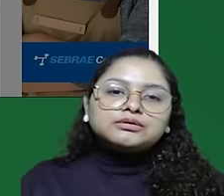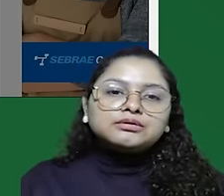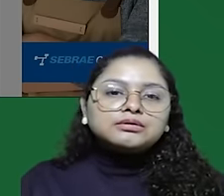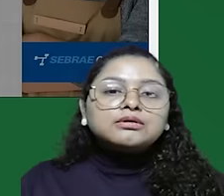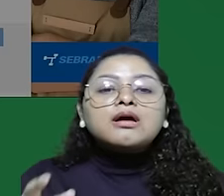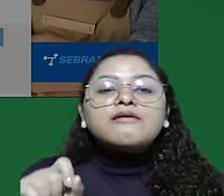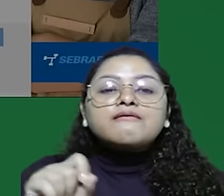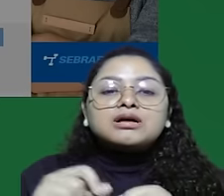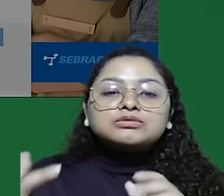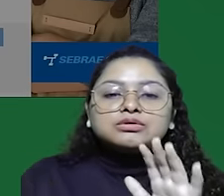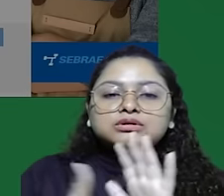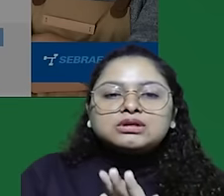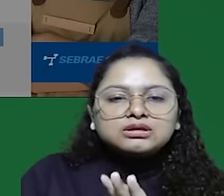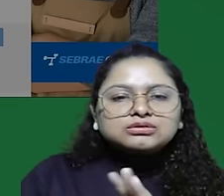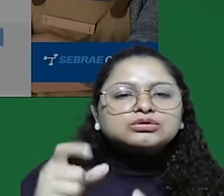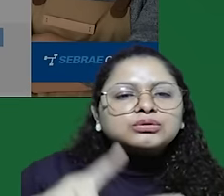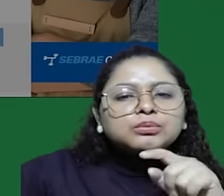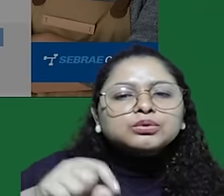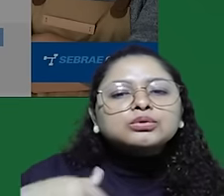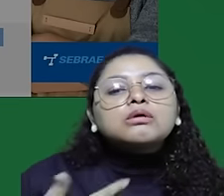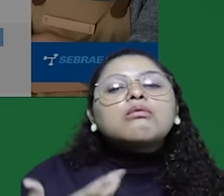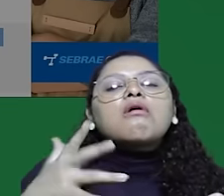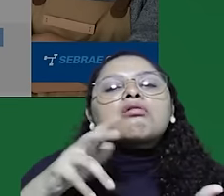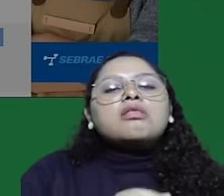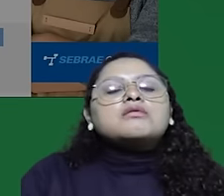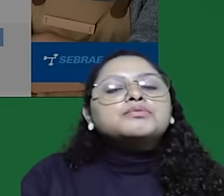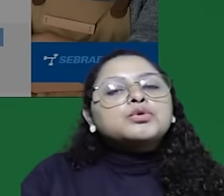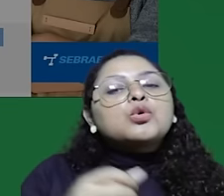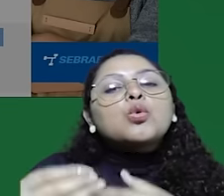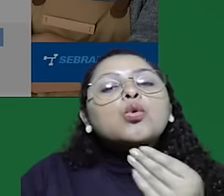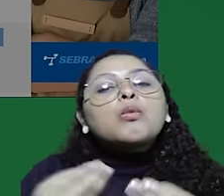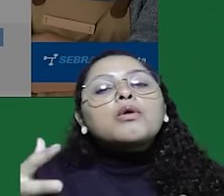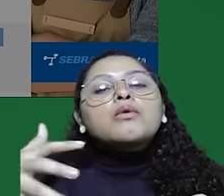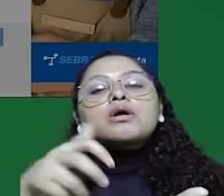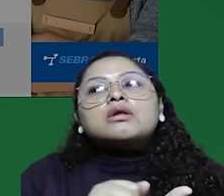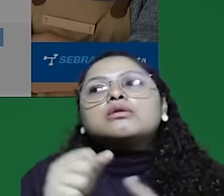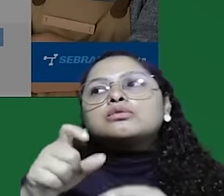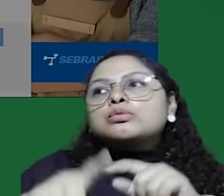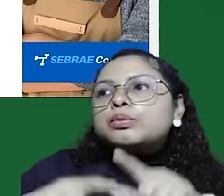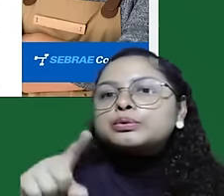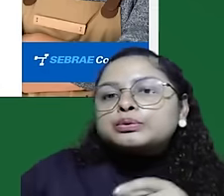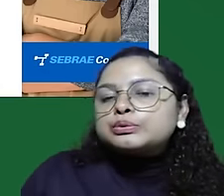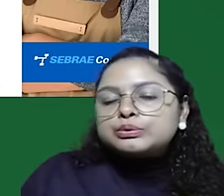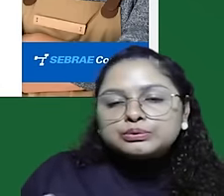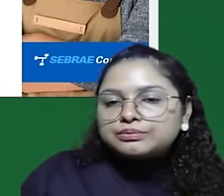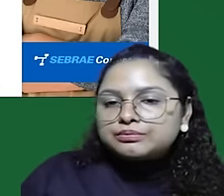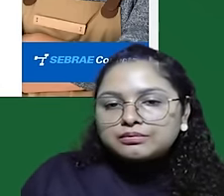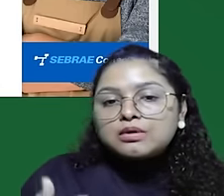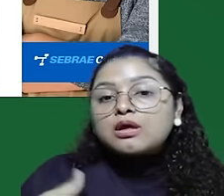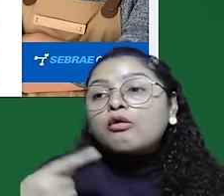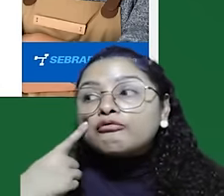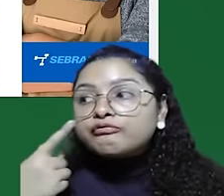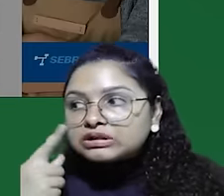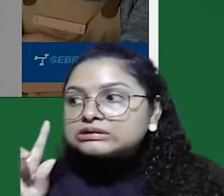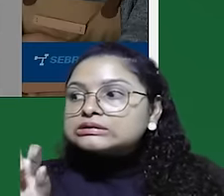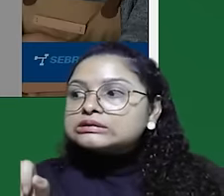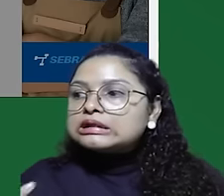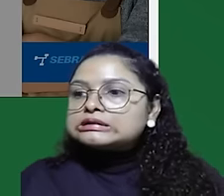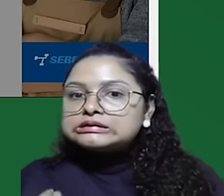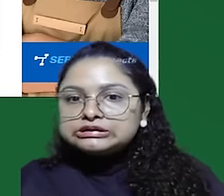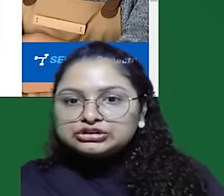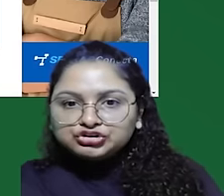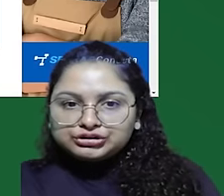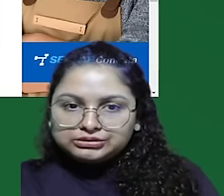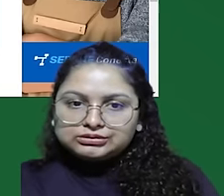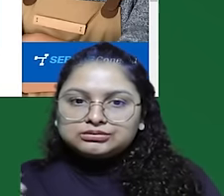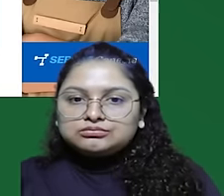cadastros que produto que eu cadastro Como que é o cadastro de um produto né eu identifico se ele já existe no mercado